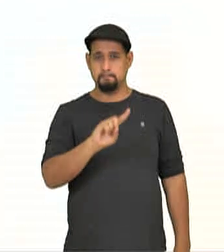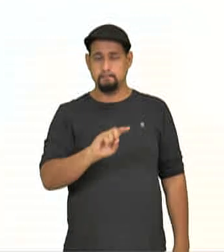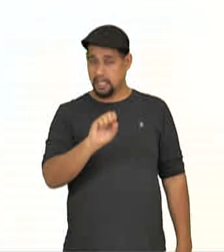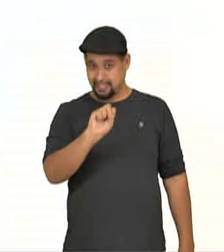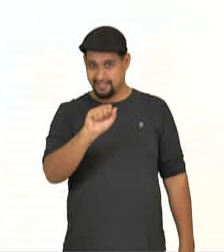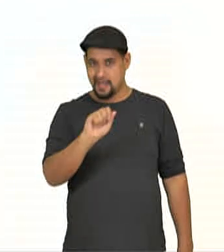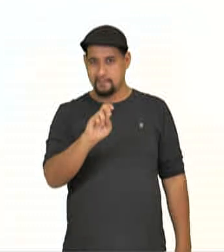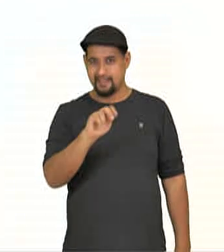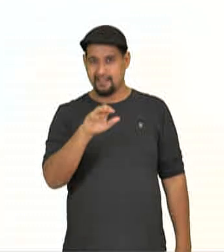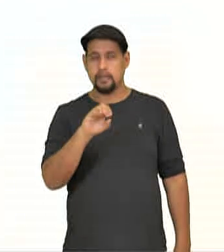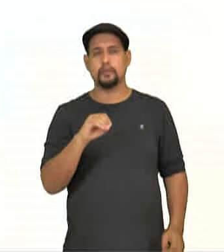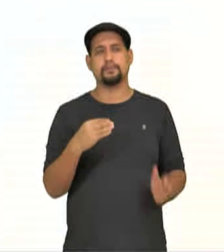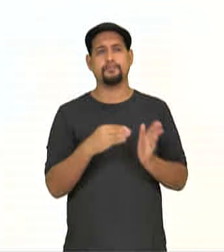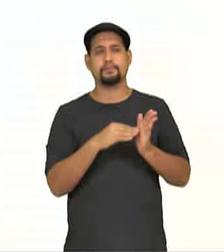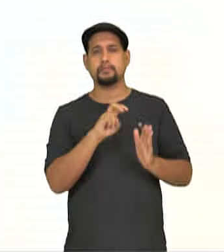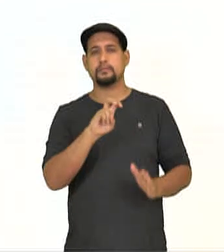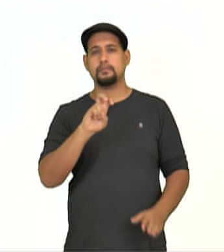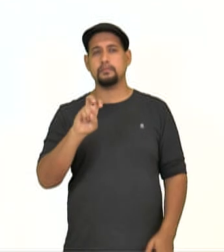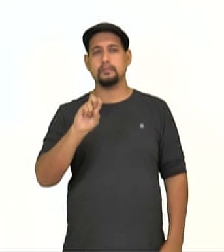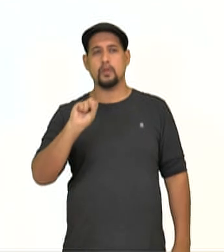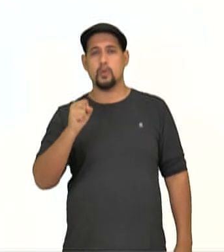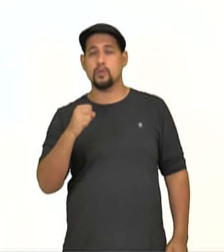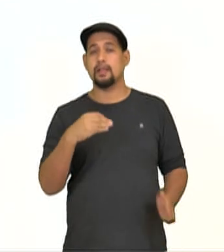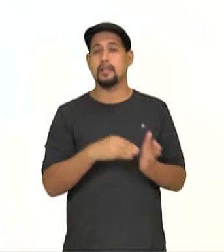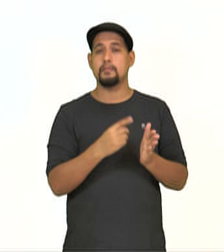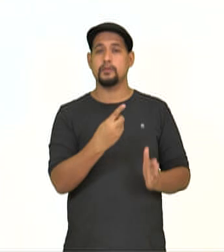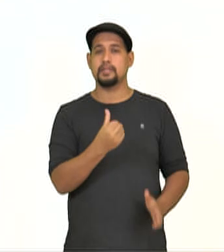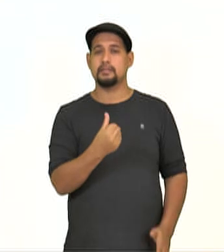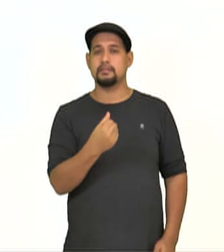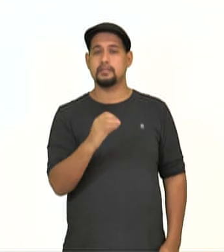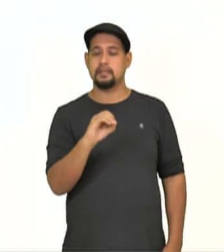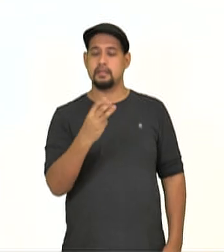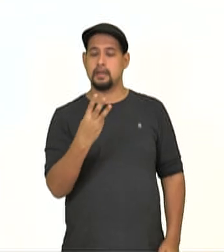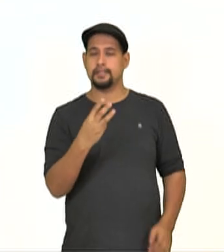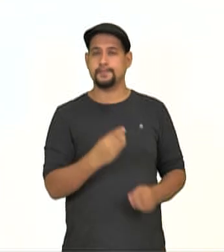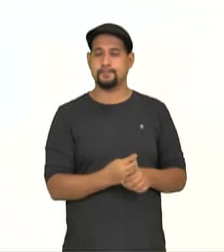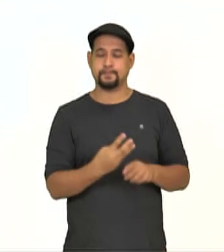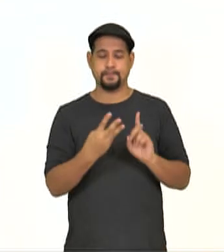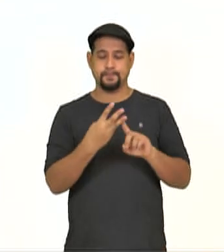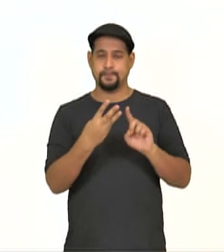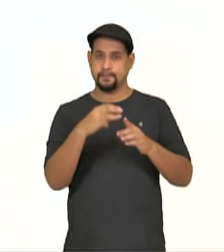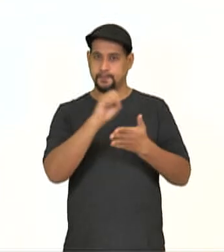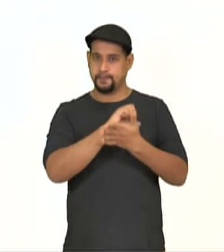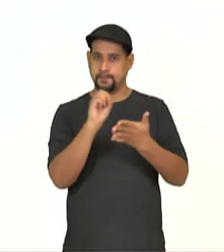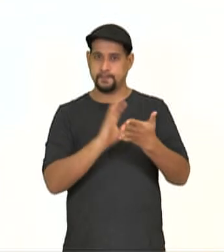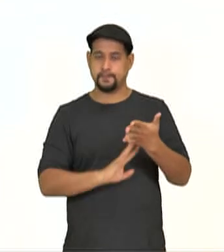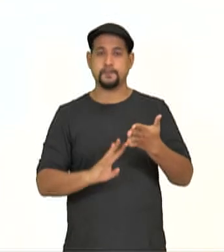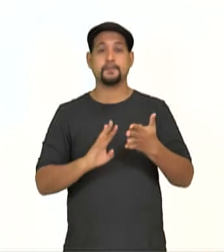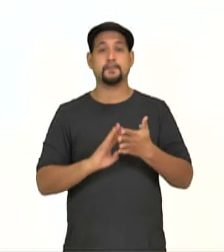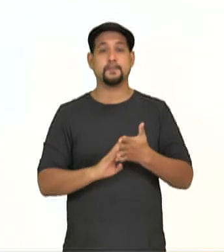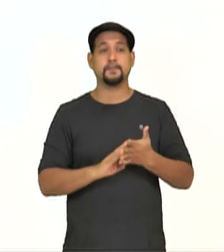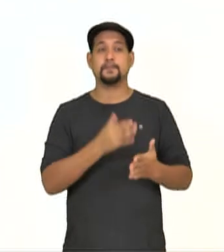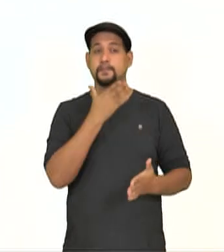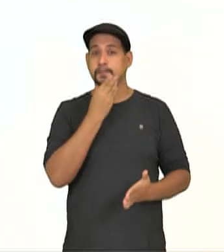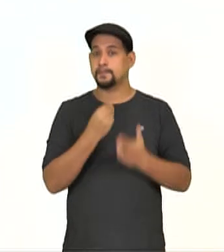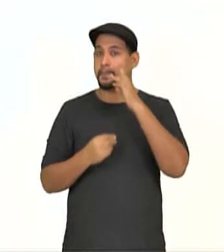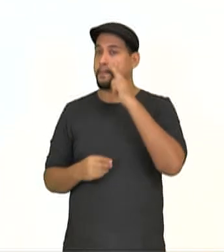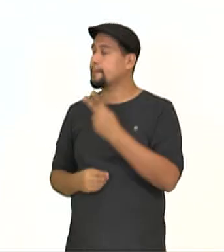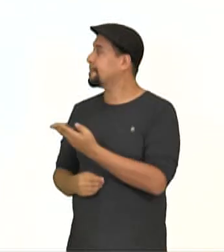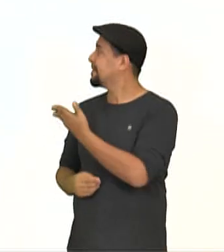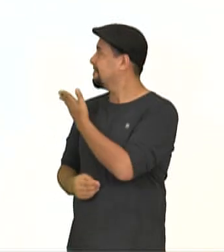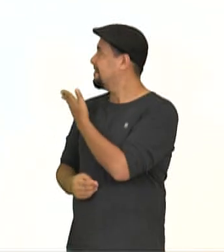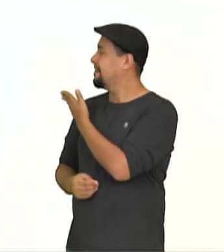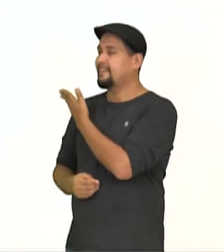de 1558 a 1603. Vamos para a terceira atividade? Shakespeare foi o